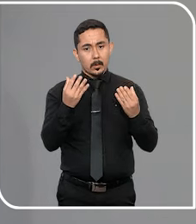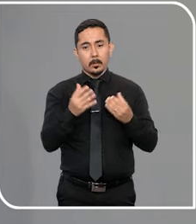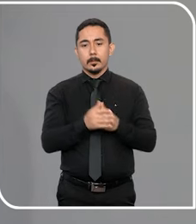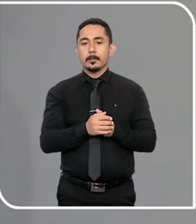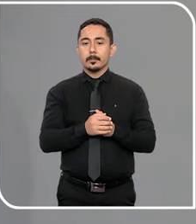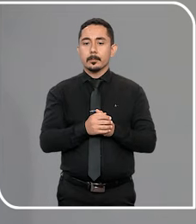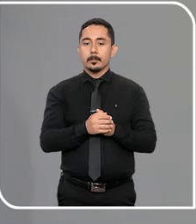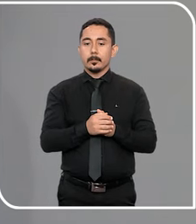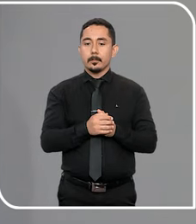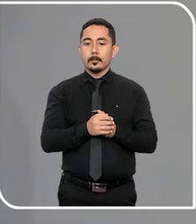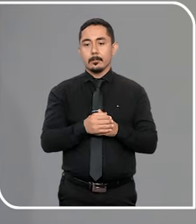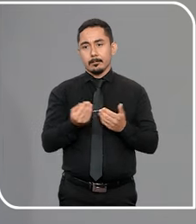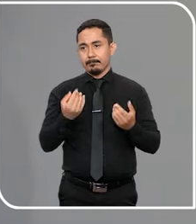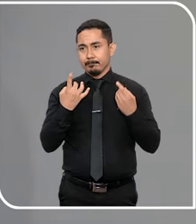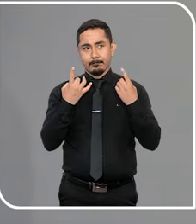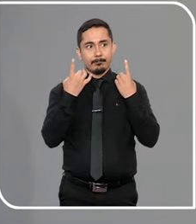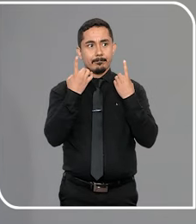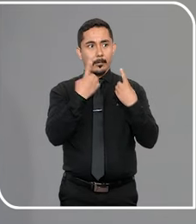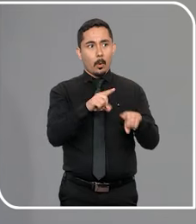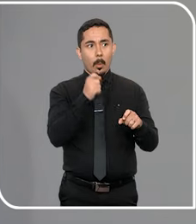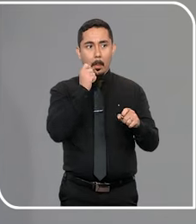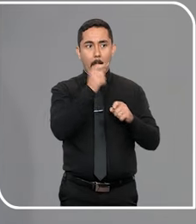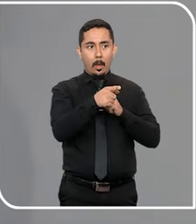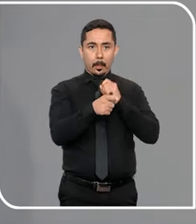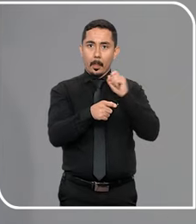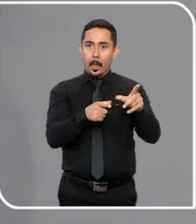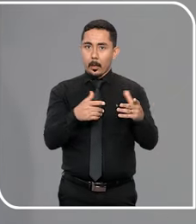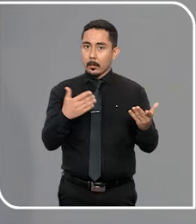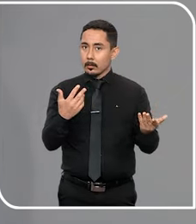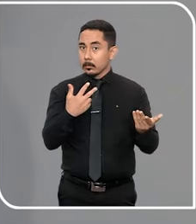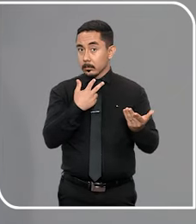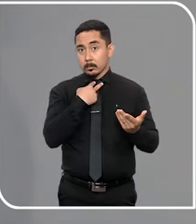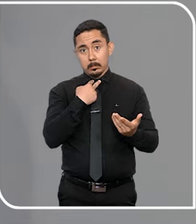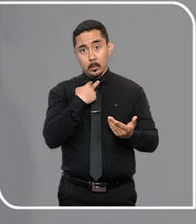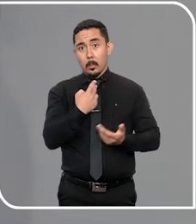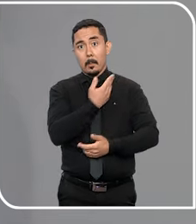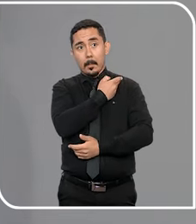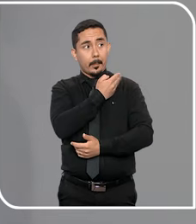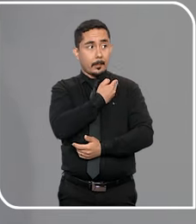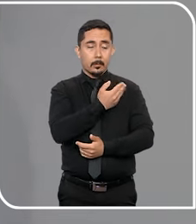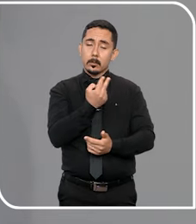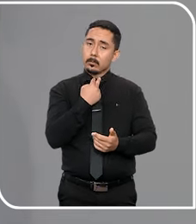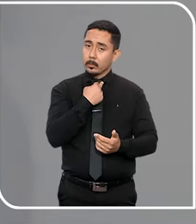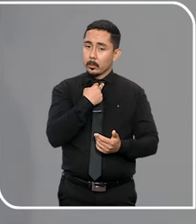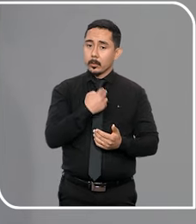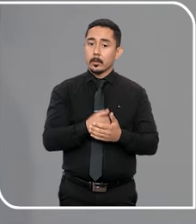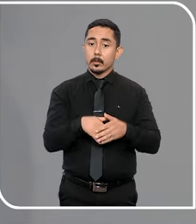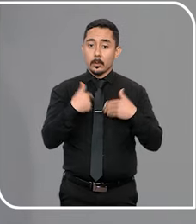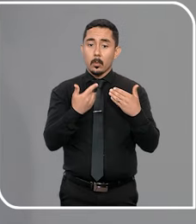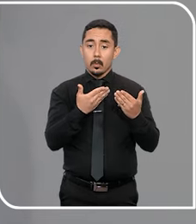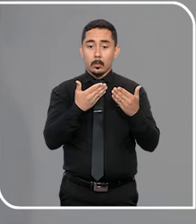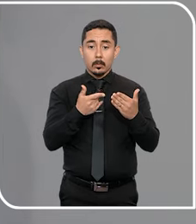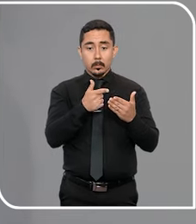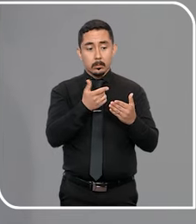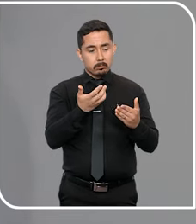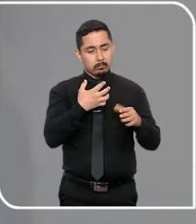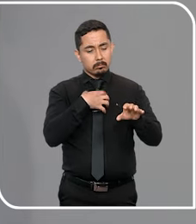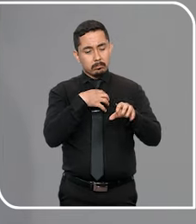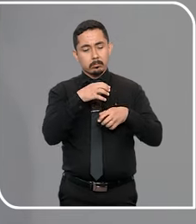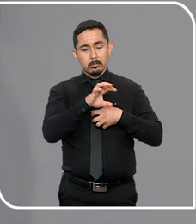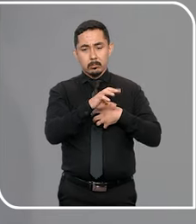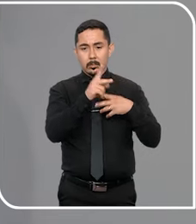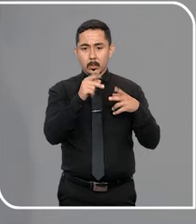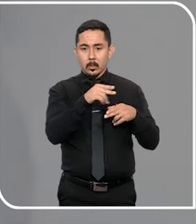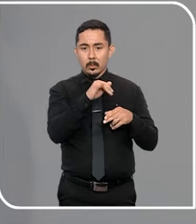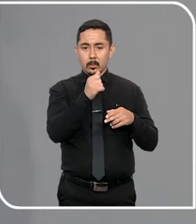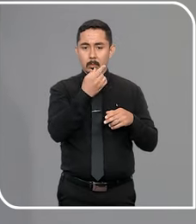algo sobre eh suas características de um jeito ofensivo né de um jeito preconceituoso então eu eu te convido a se